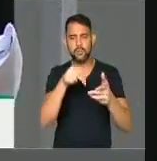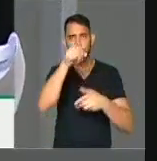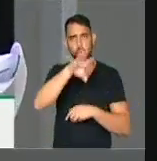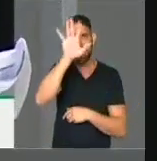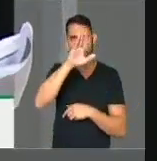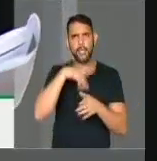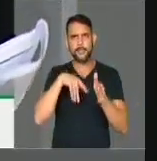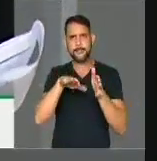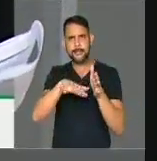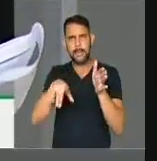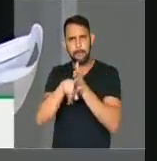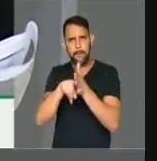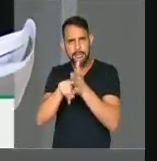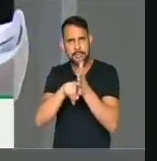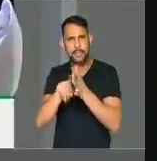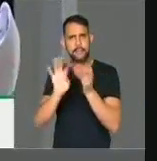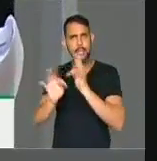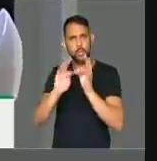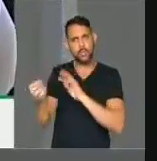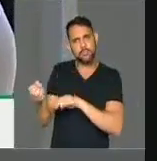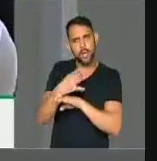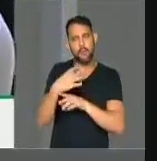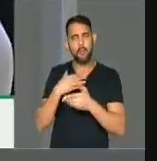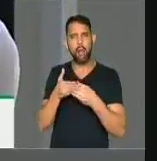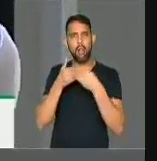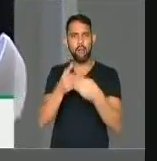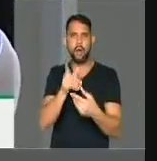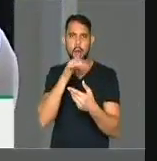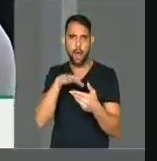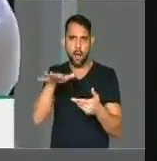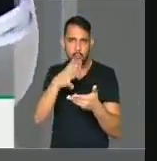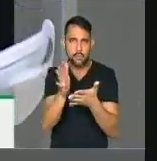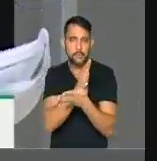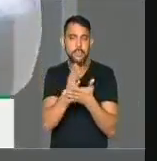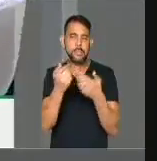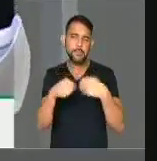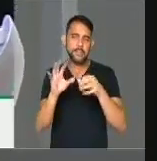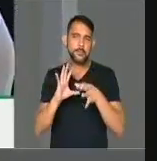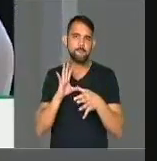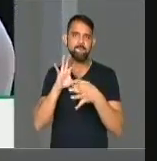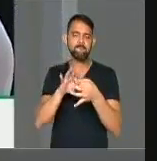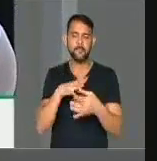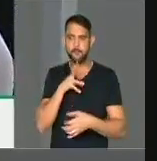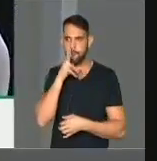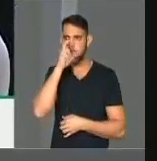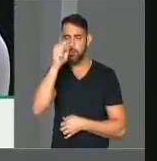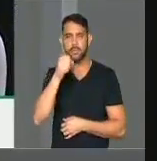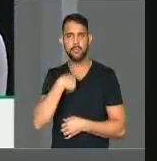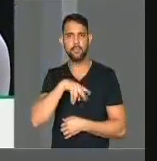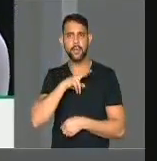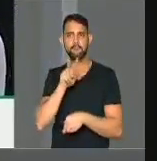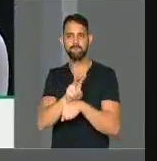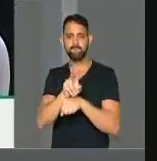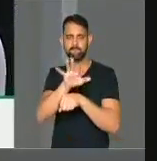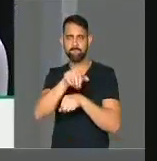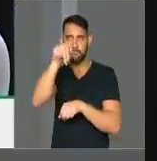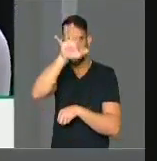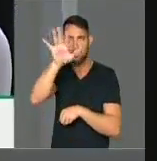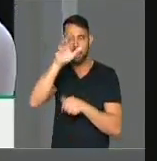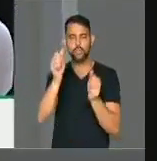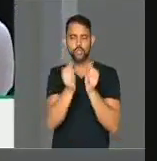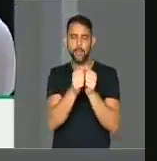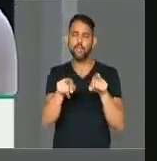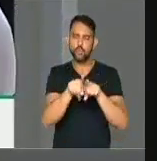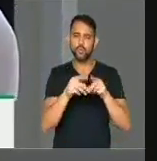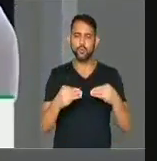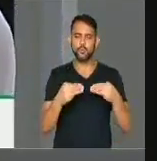desenvolvimento nessa área de pesquisa, de inovações, mas nós, acima de tudo, precisamos unir esforços para, intersetorialmente,